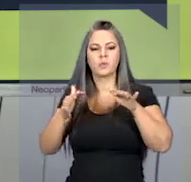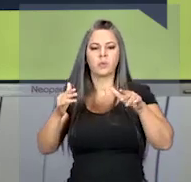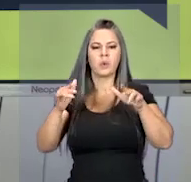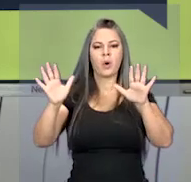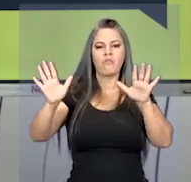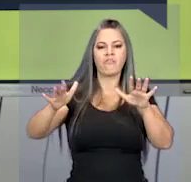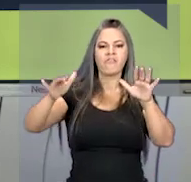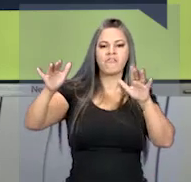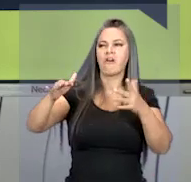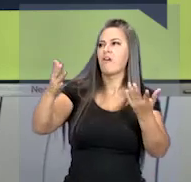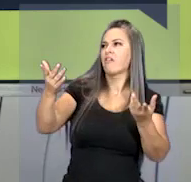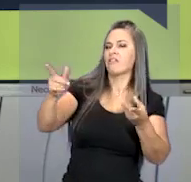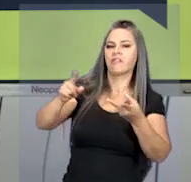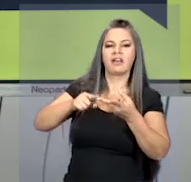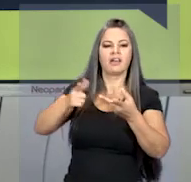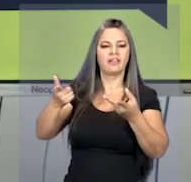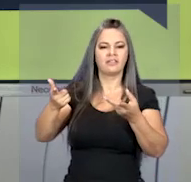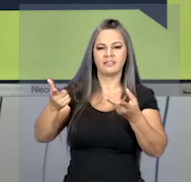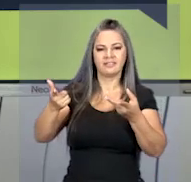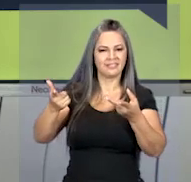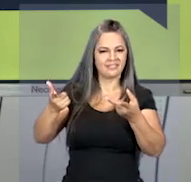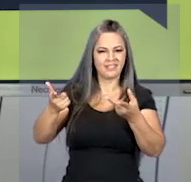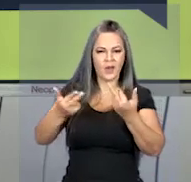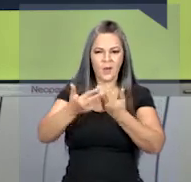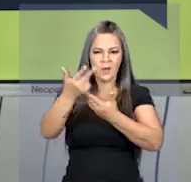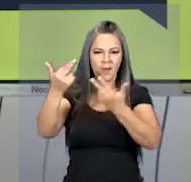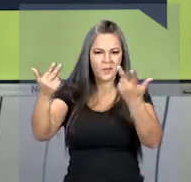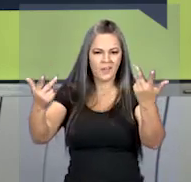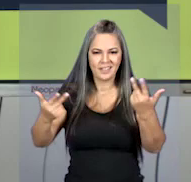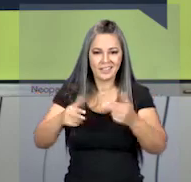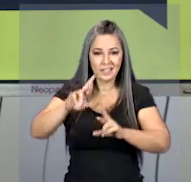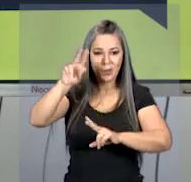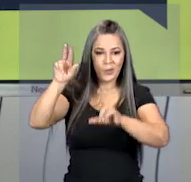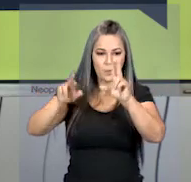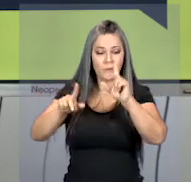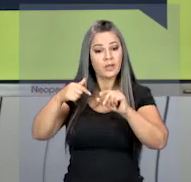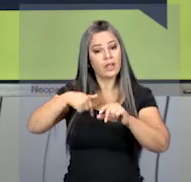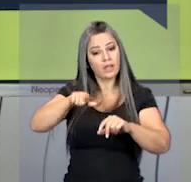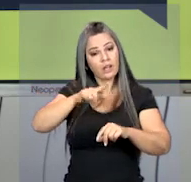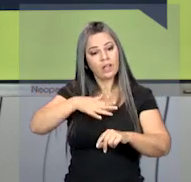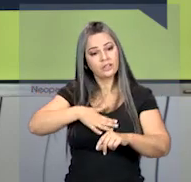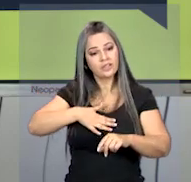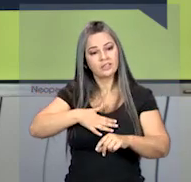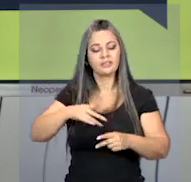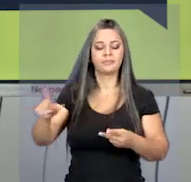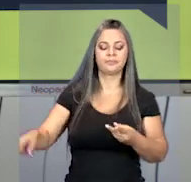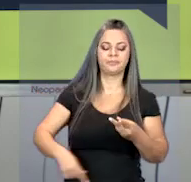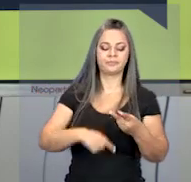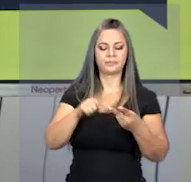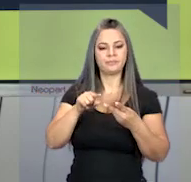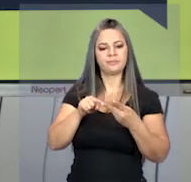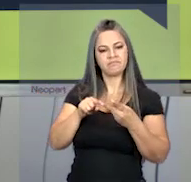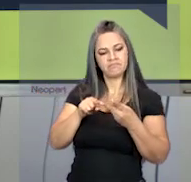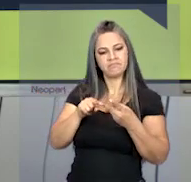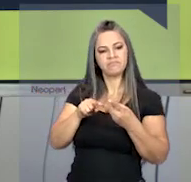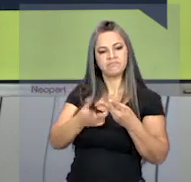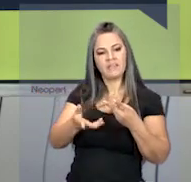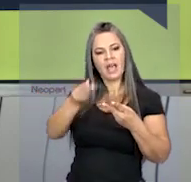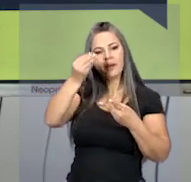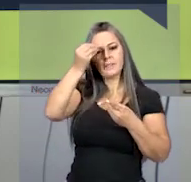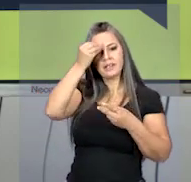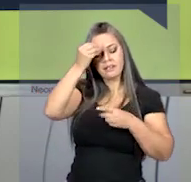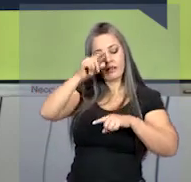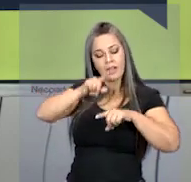não existem, nunca existiram e nem vão existir talvez. Os elementos essenciais de uma narrativa, nós vimos também quais são eles,